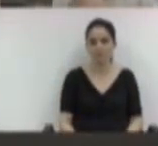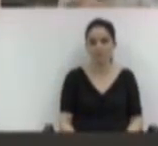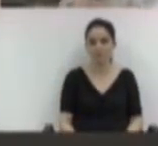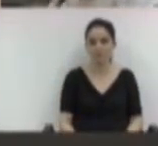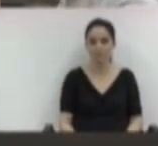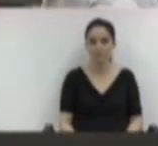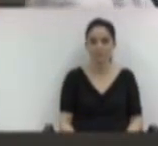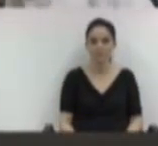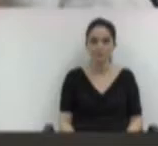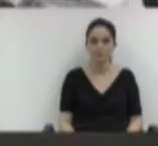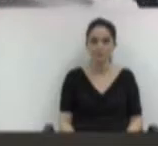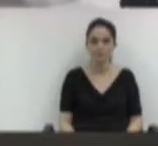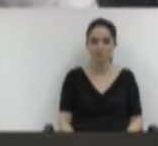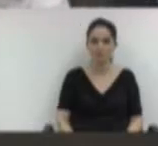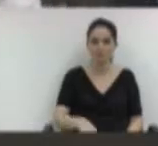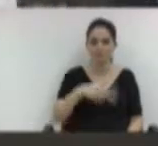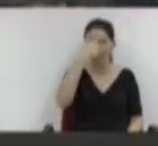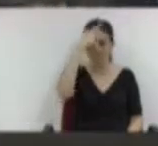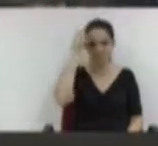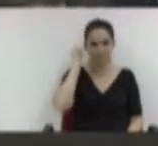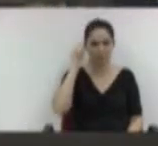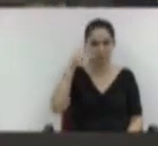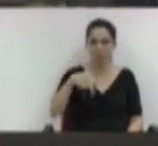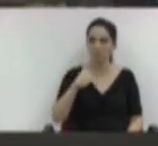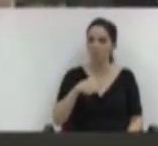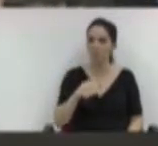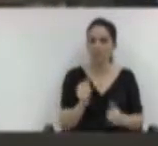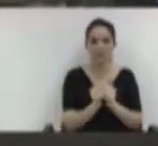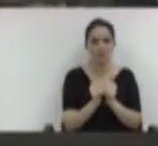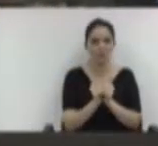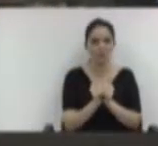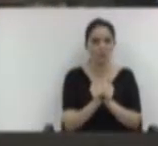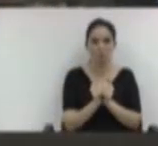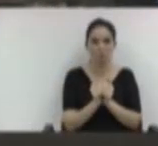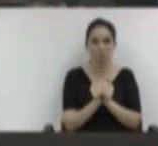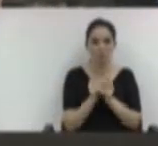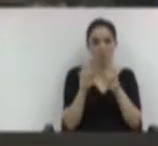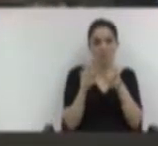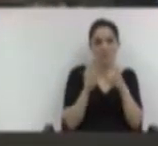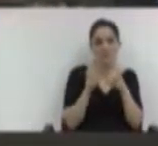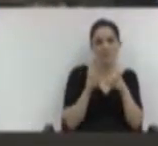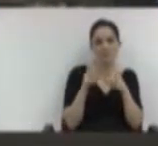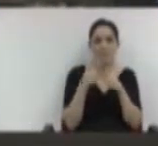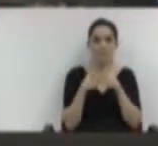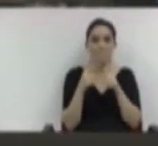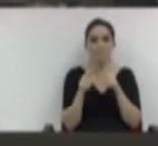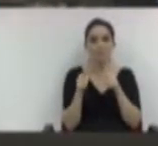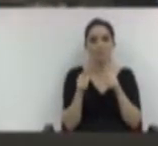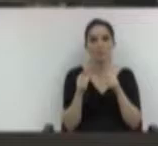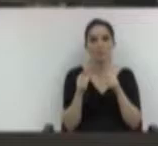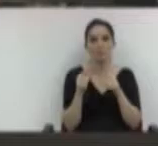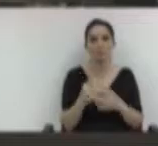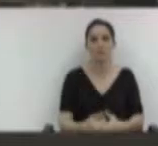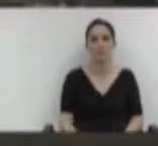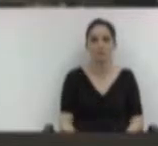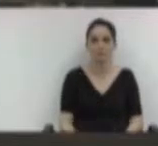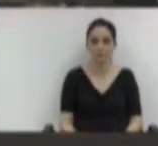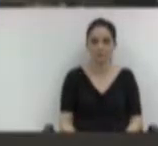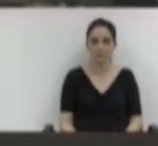ouvida. Da mesma forma, acontece com as obras do Piscinão. Então, eu acho bastante